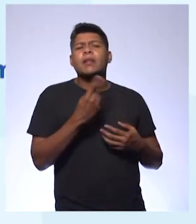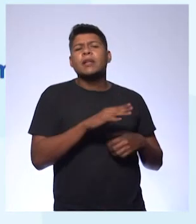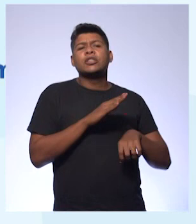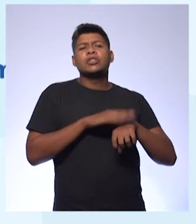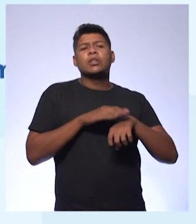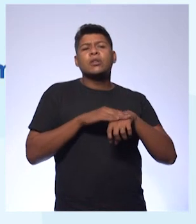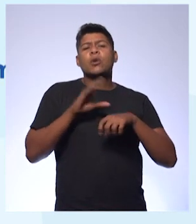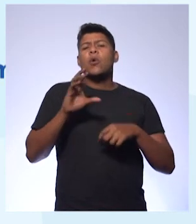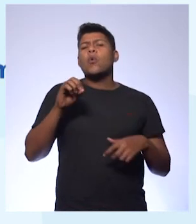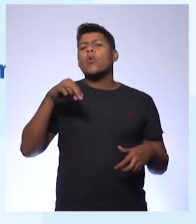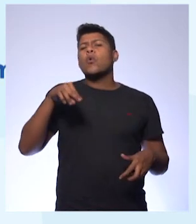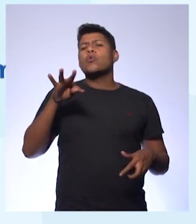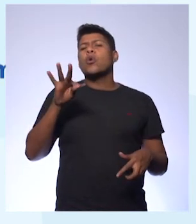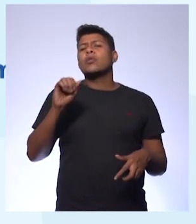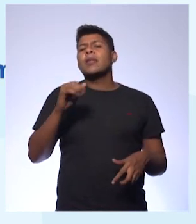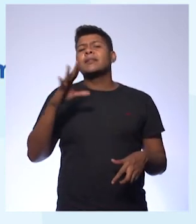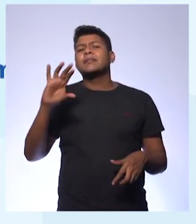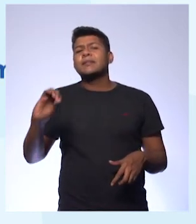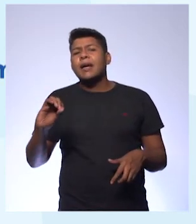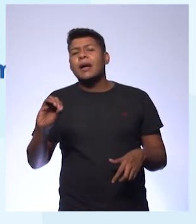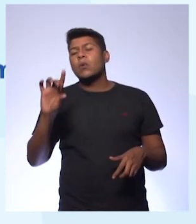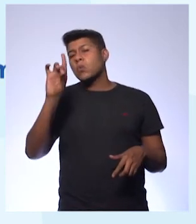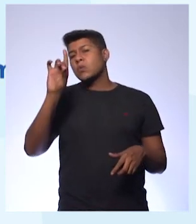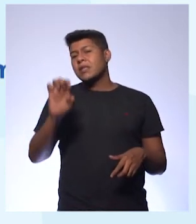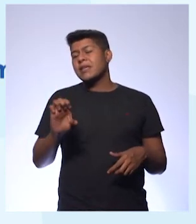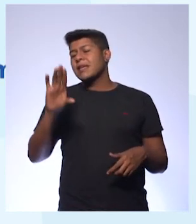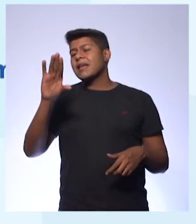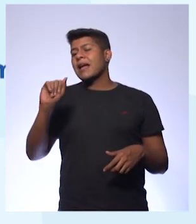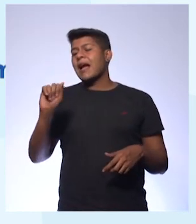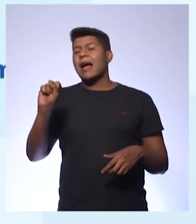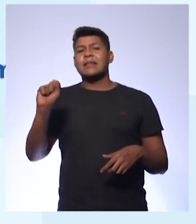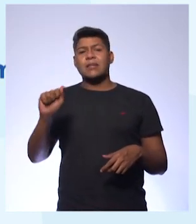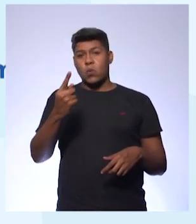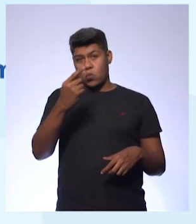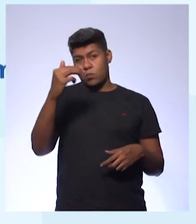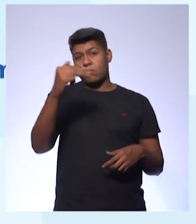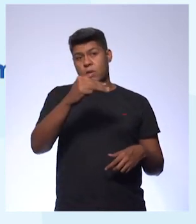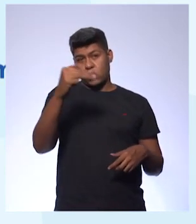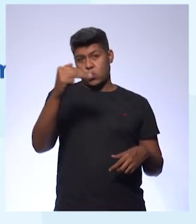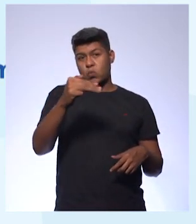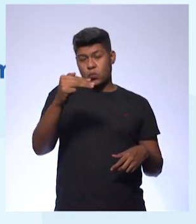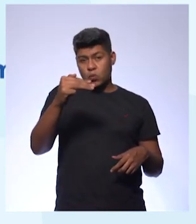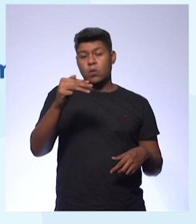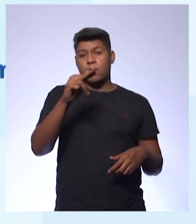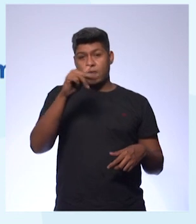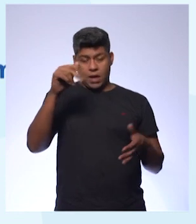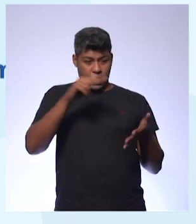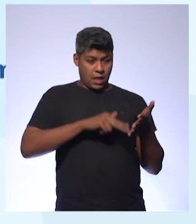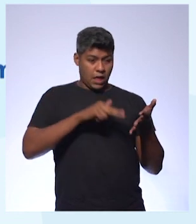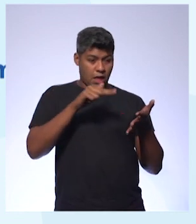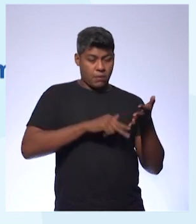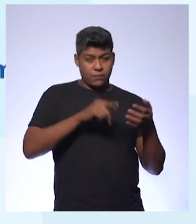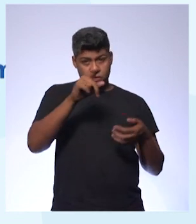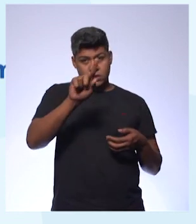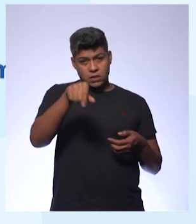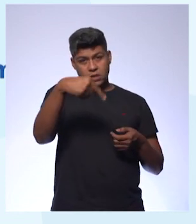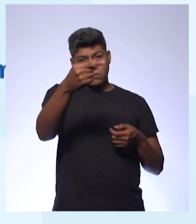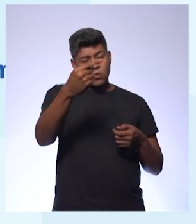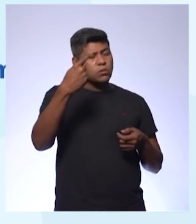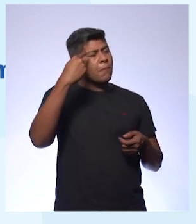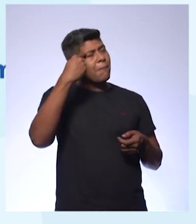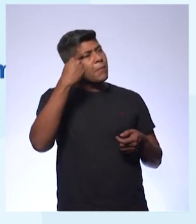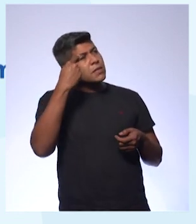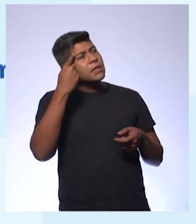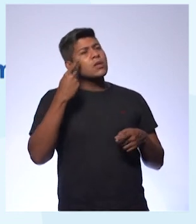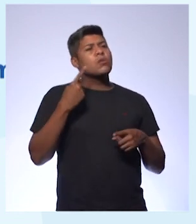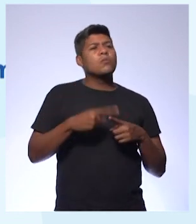chama Conotação de Casa? Tem um minutinho aí, ele vai ler para vocês e já vai pensando